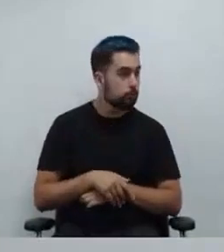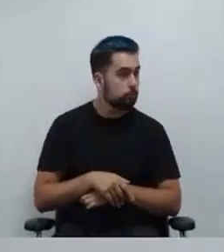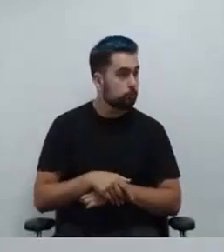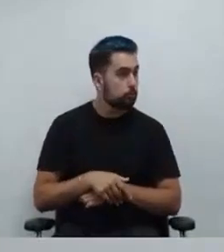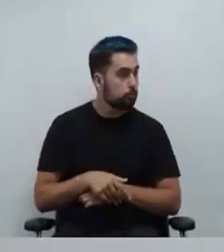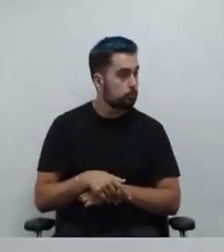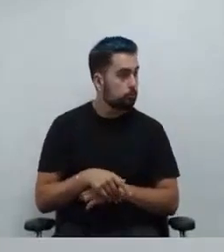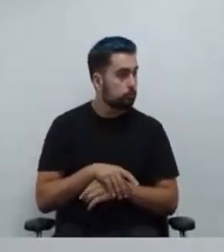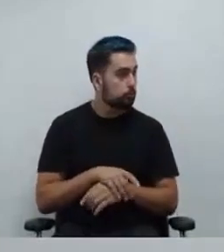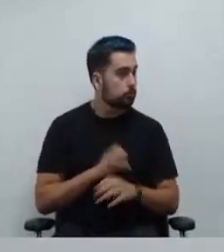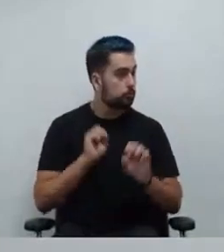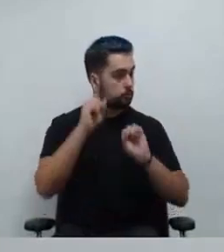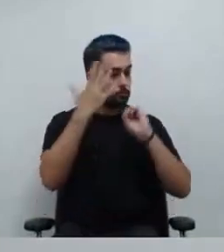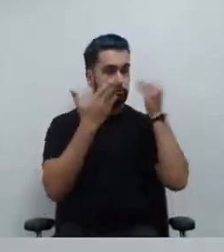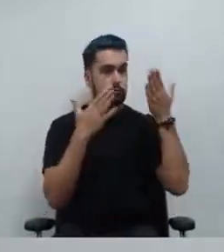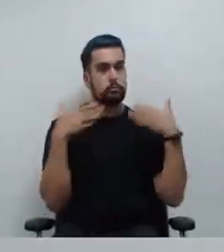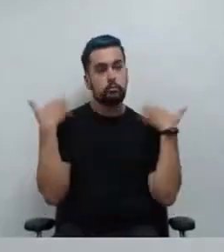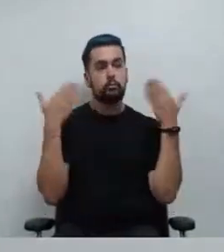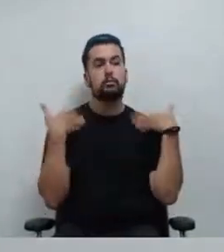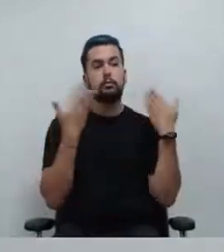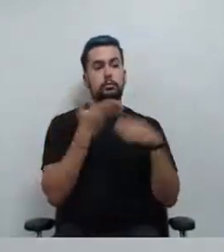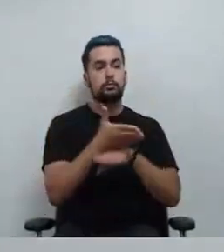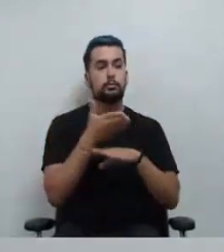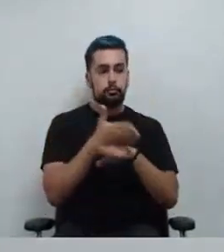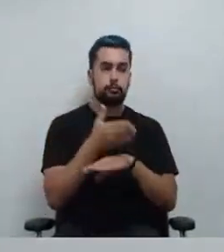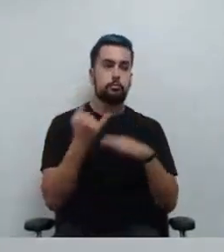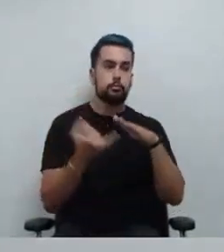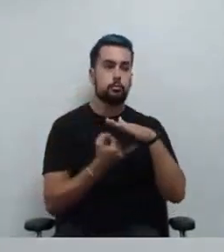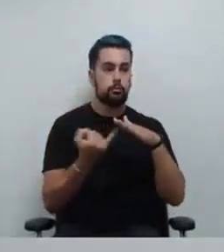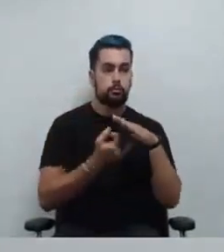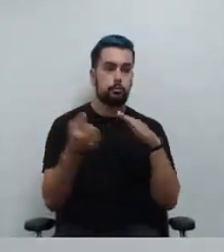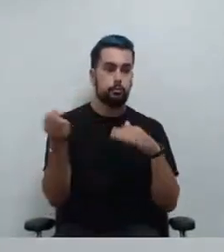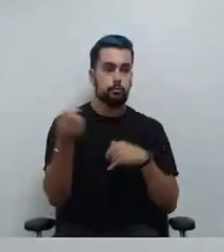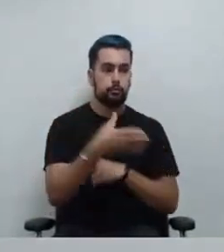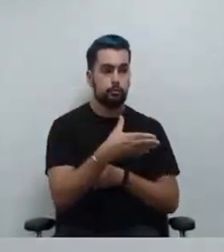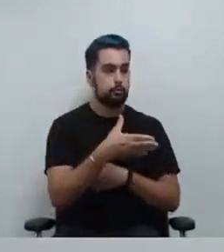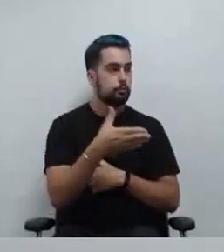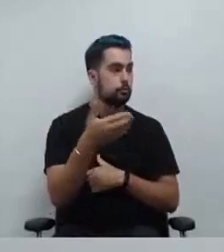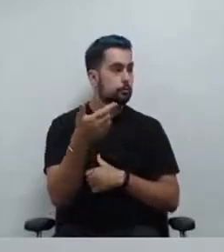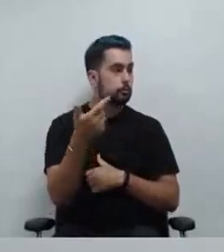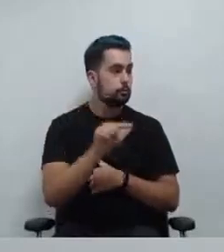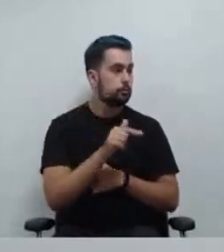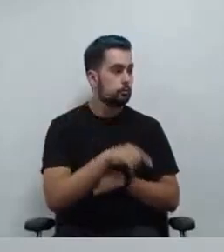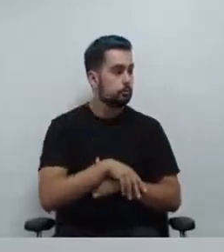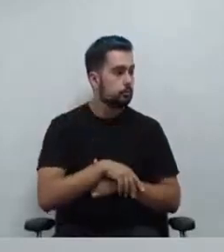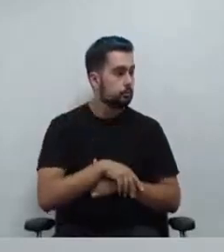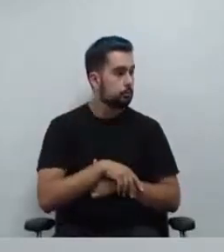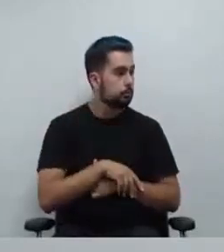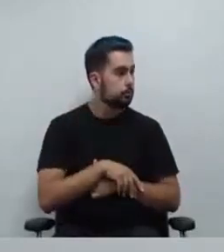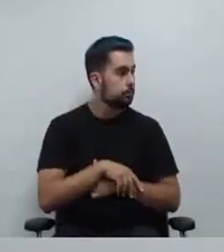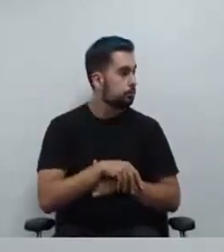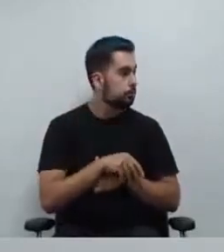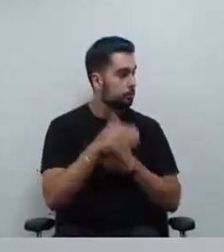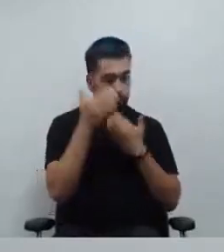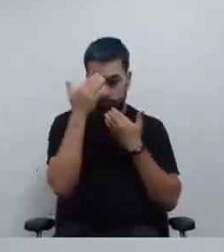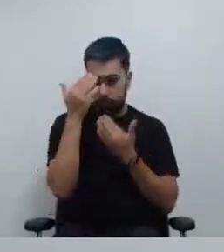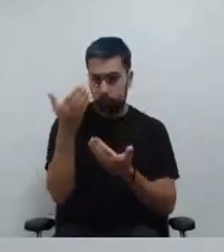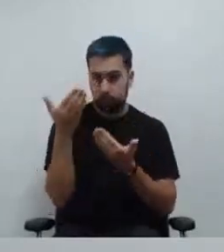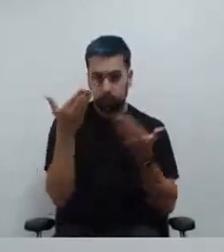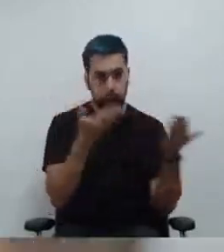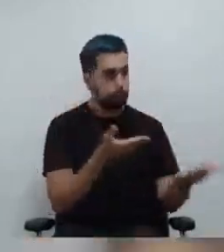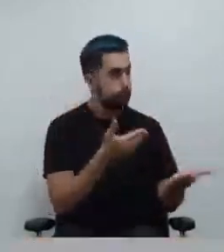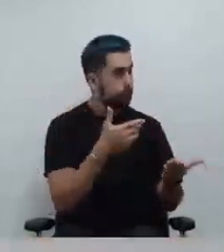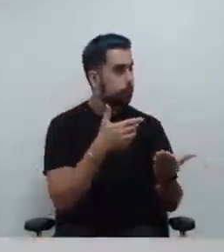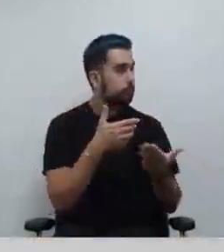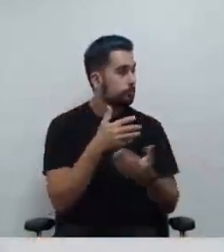né, e a alegria de poder participar desse momento na instituição novamente. É isso. Obrigado. Presidente. Presidente. Rafael Camarão. Obrigado. Conselheiro Luiz